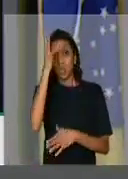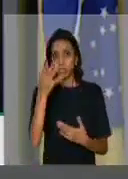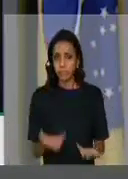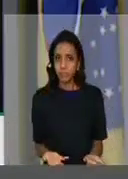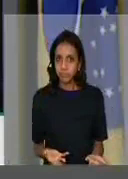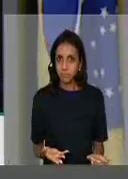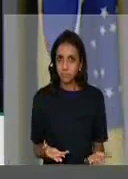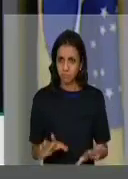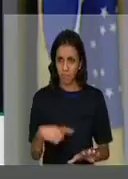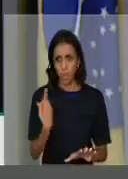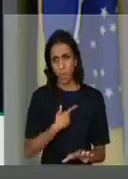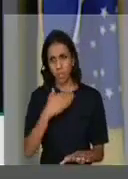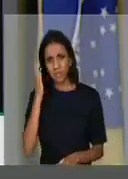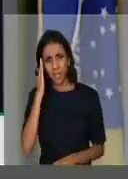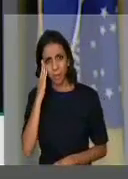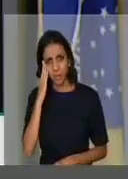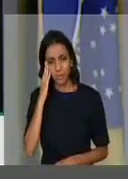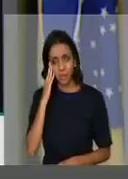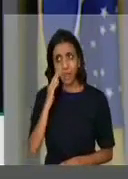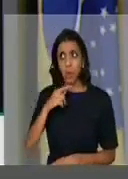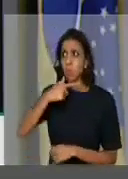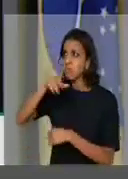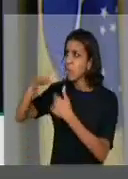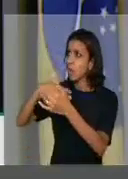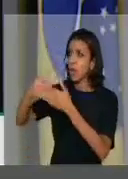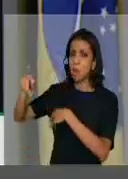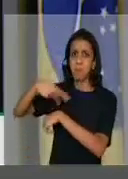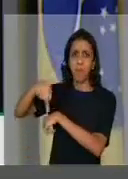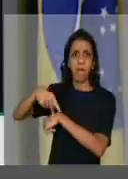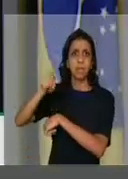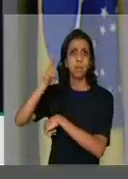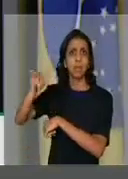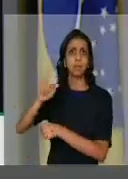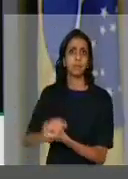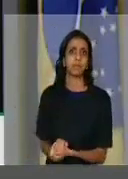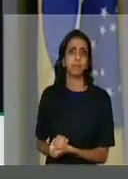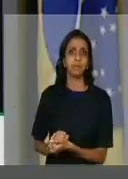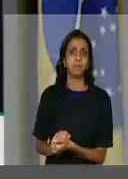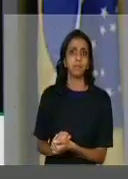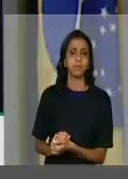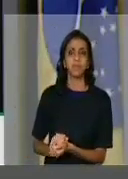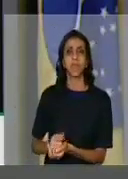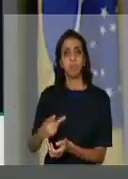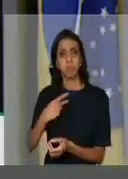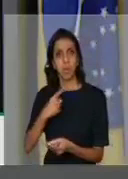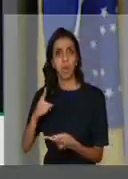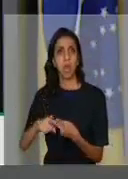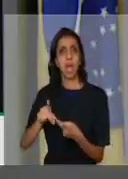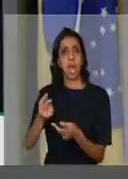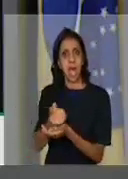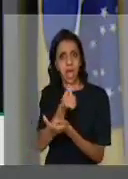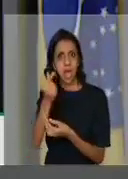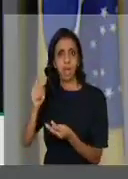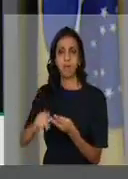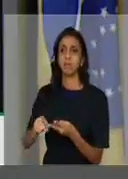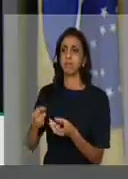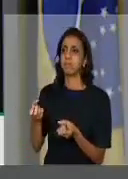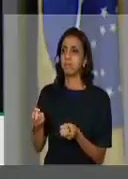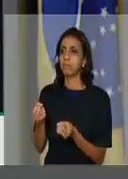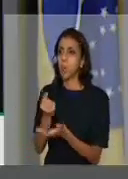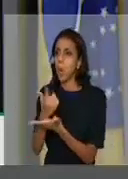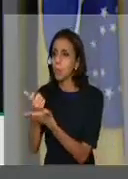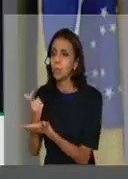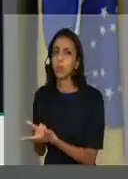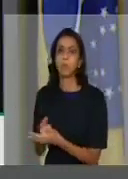todos sabem que o sistema tributário em qualquer país do mundo é propriedade, renda e consumo. São 3